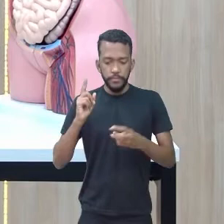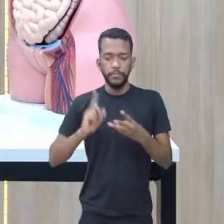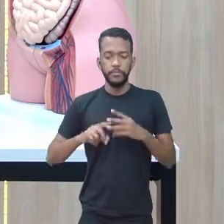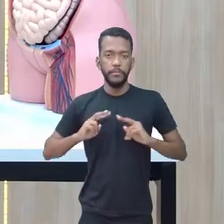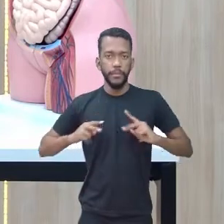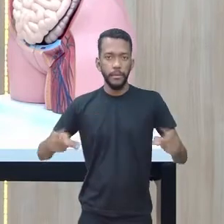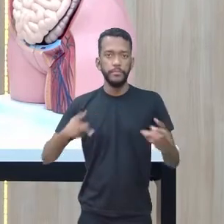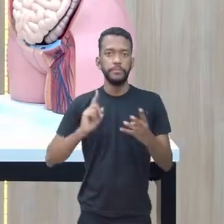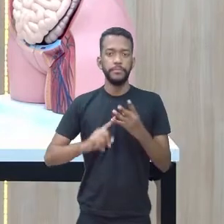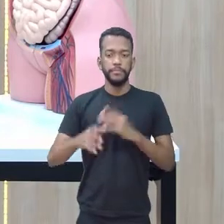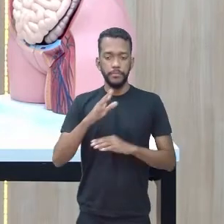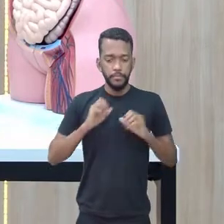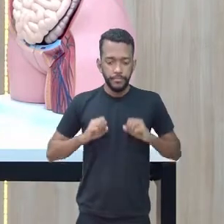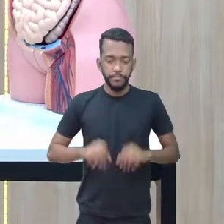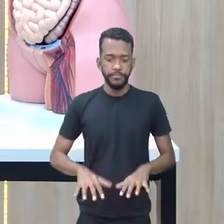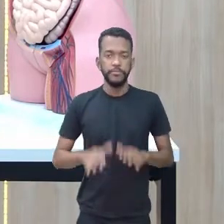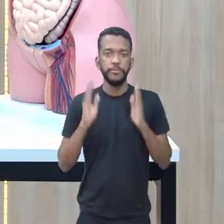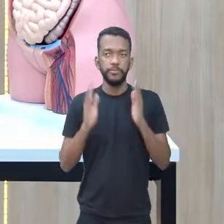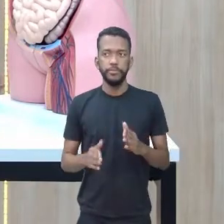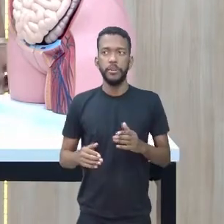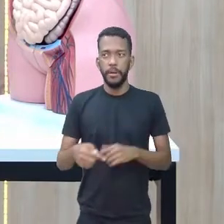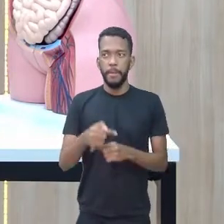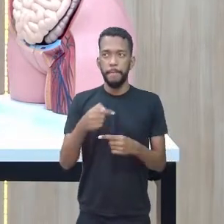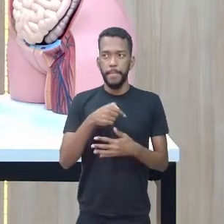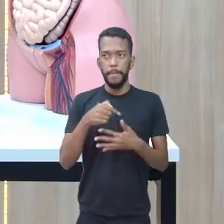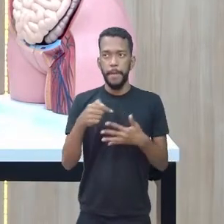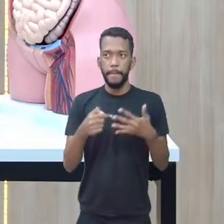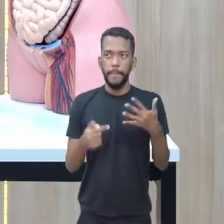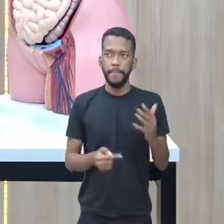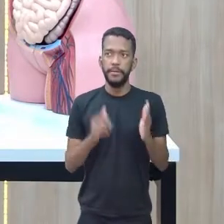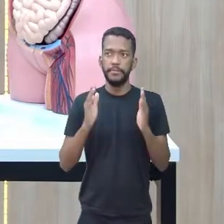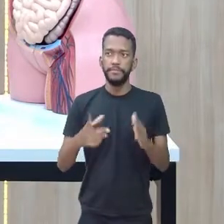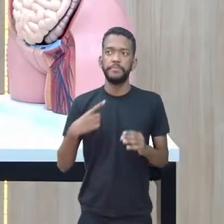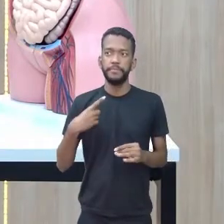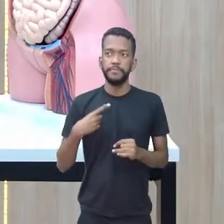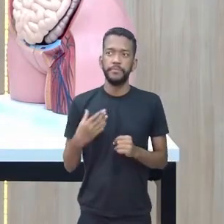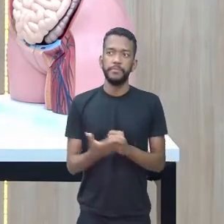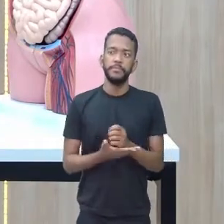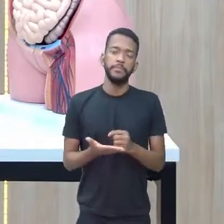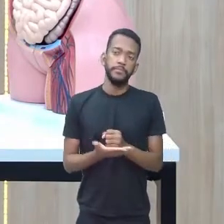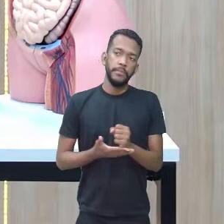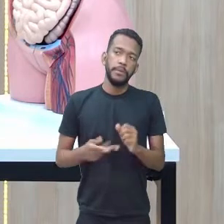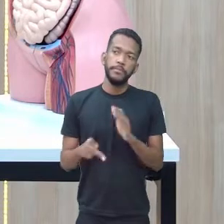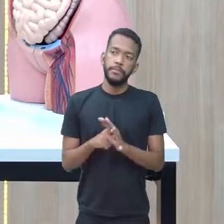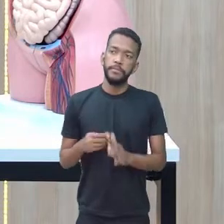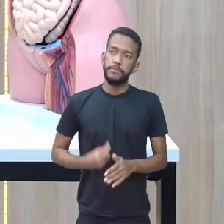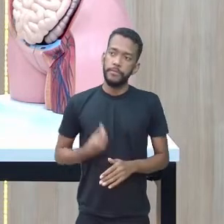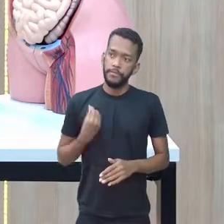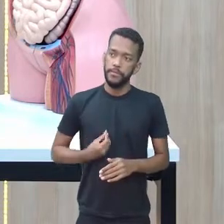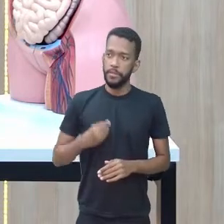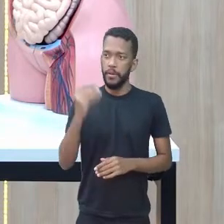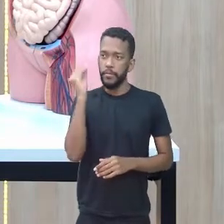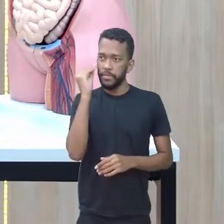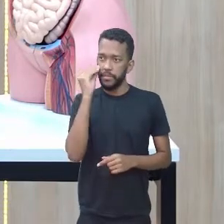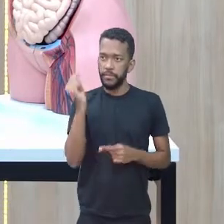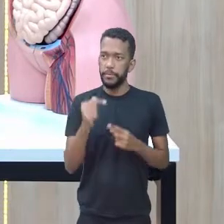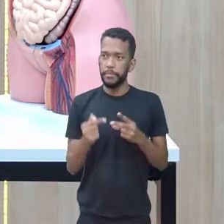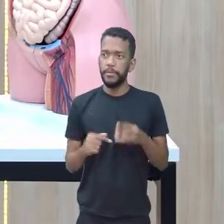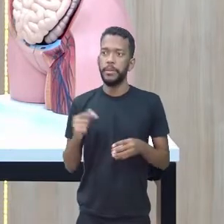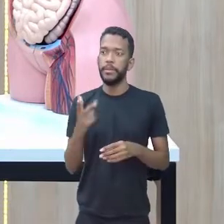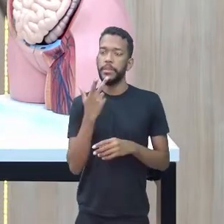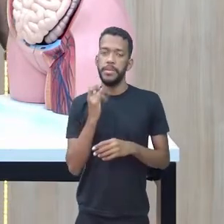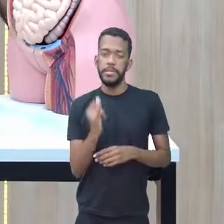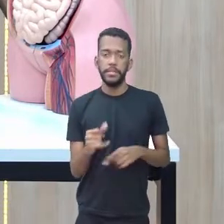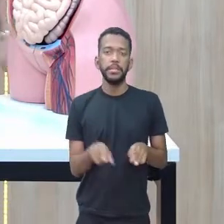reproduzir, excretar. Essas seriam, vamos dizer assim, a base da vida. As observações que a gente diz e